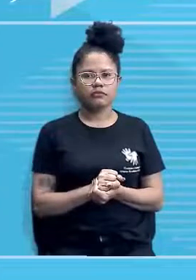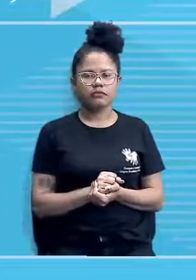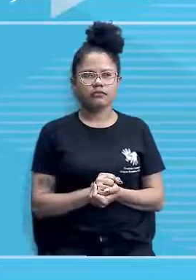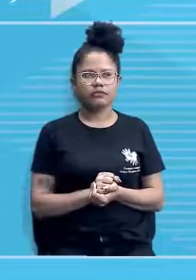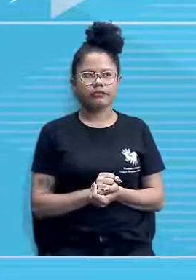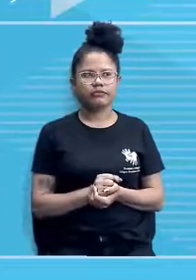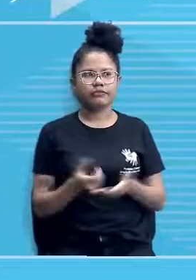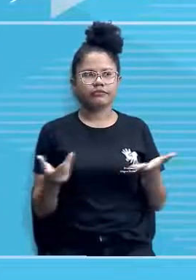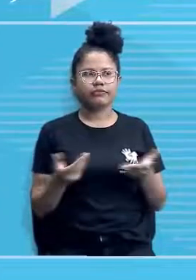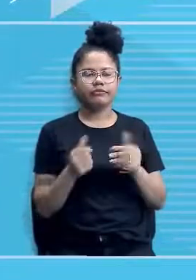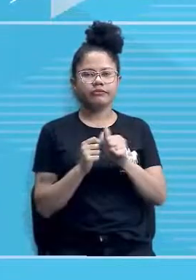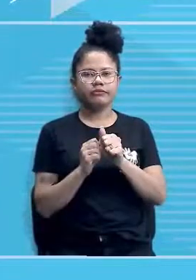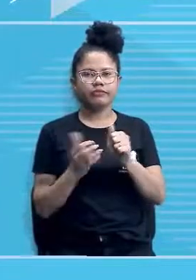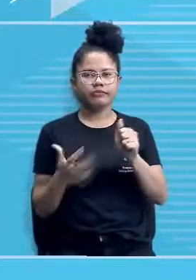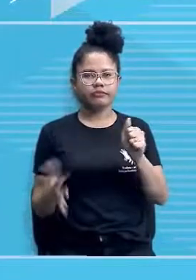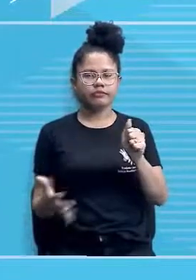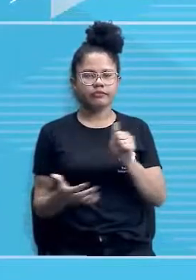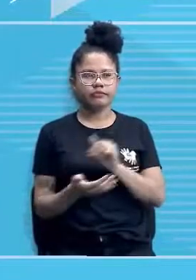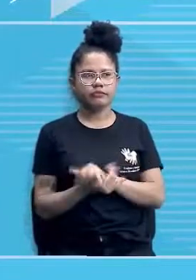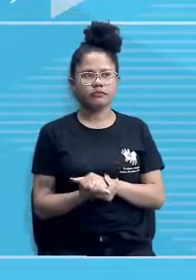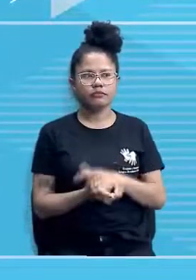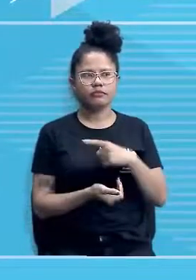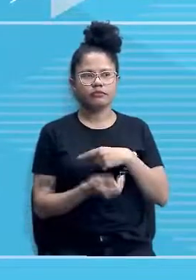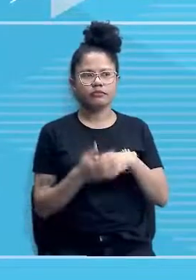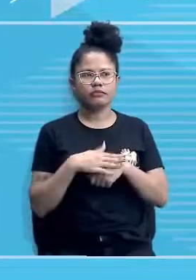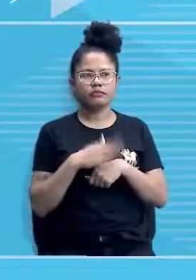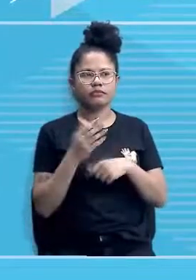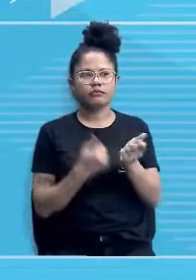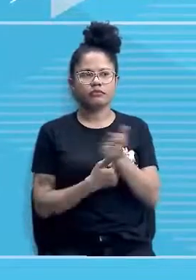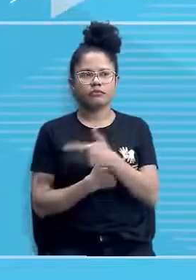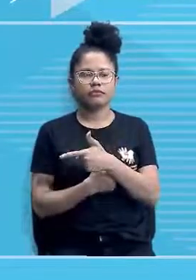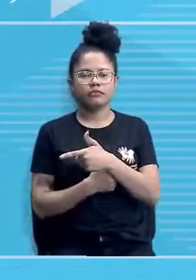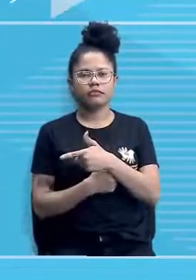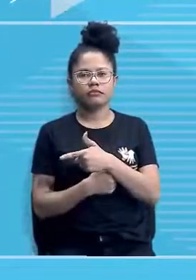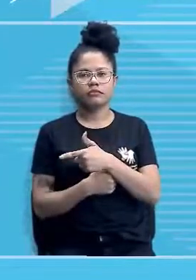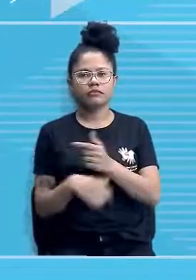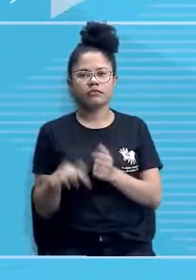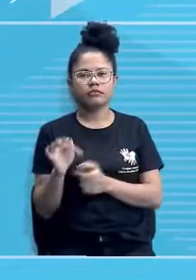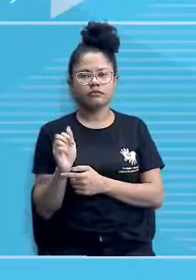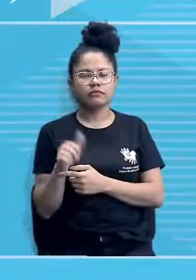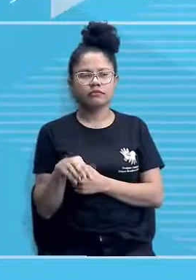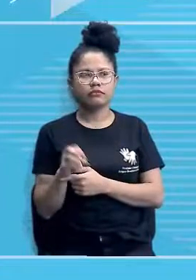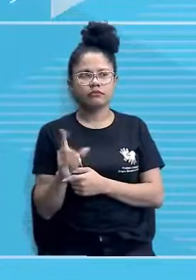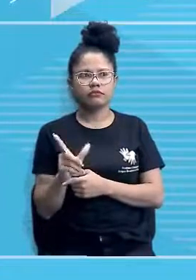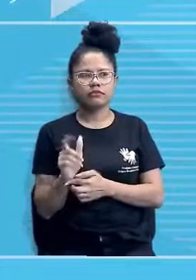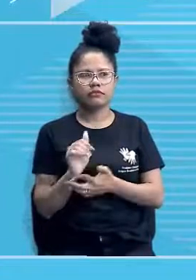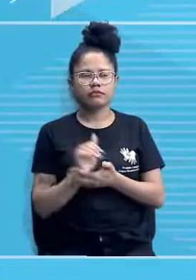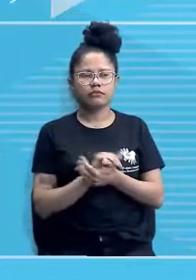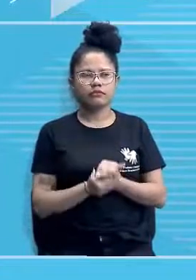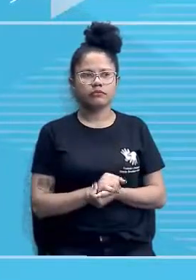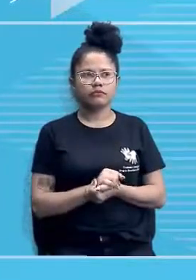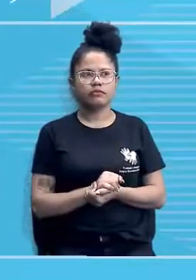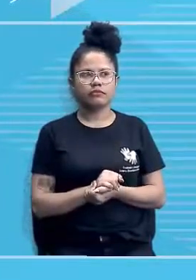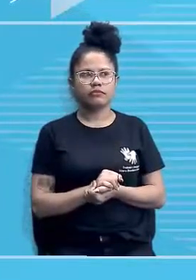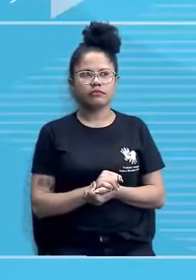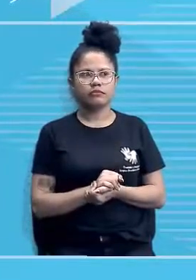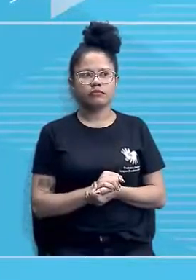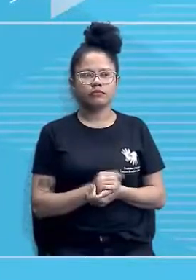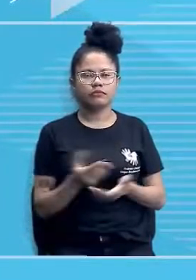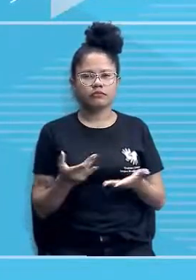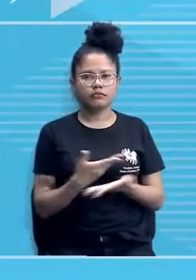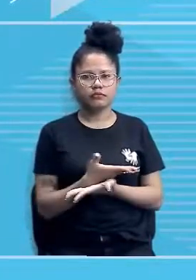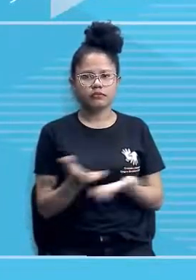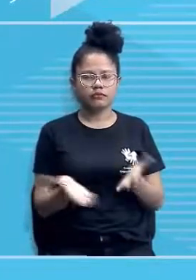e agora o ácido carboxílico ganha do fenol em termos de acidez tudo bem vamos passar uma para